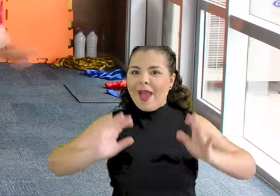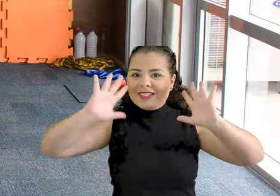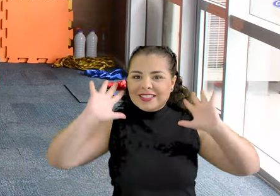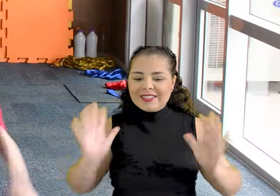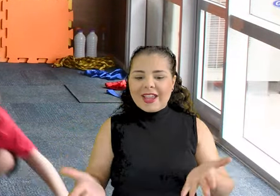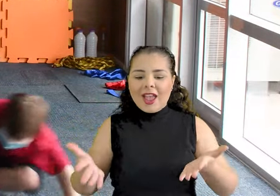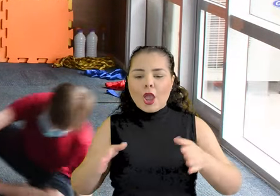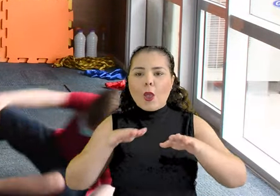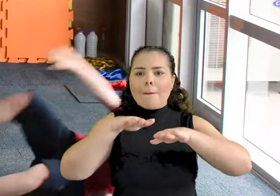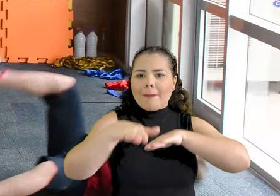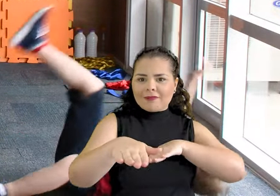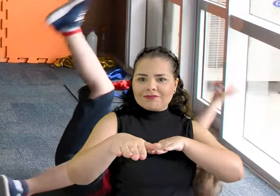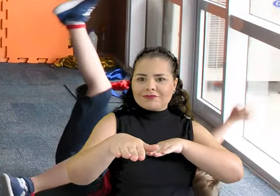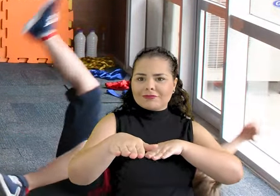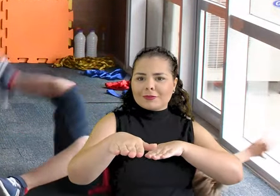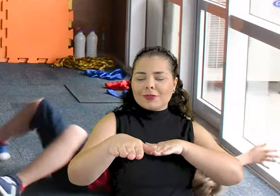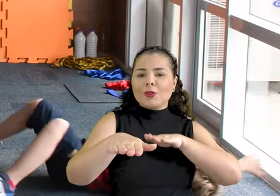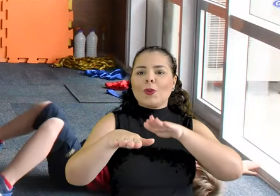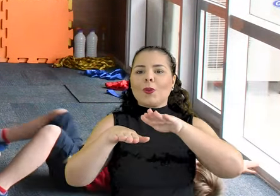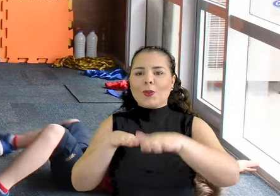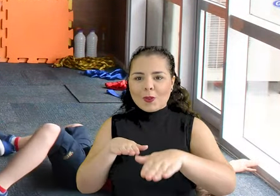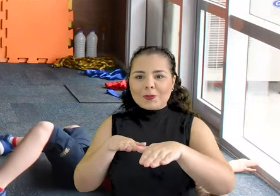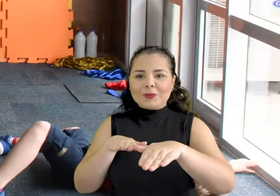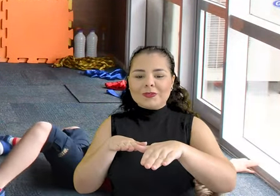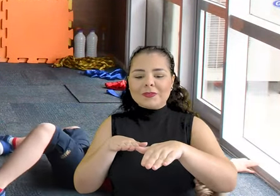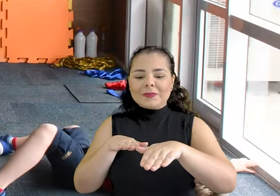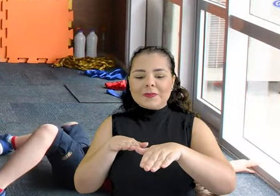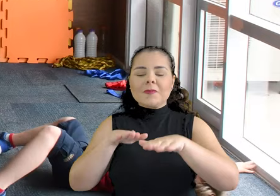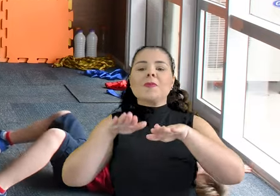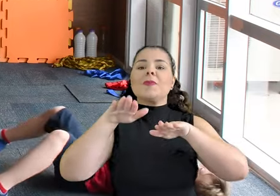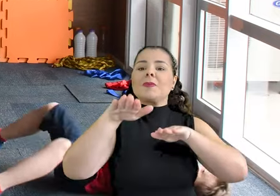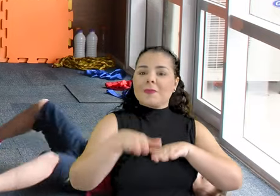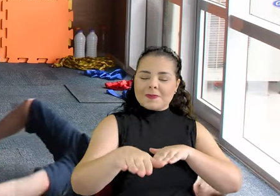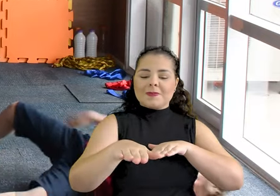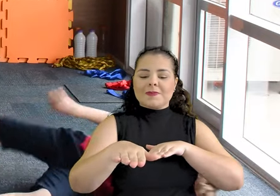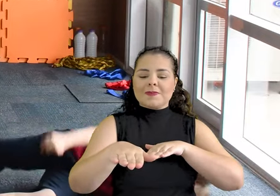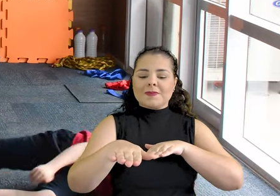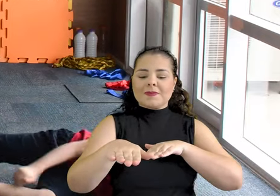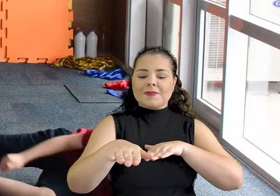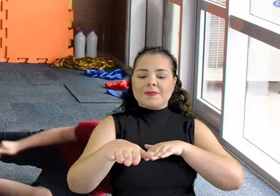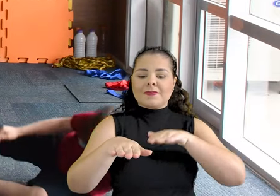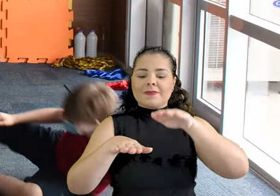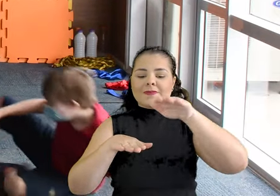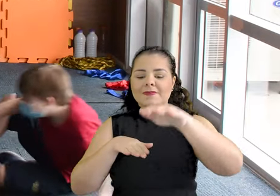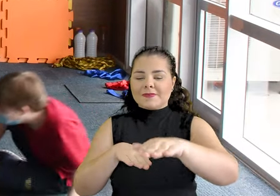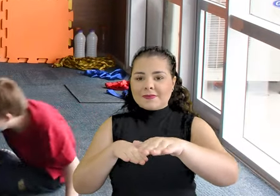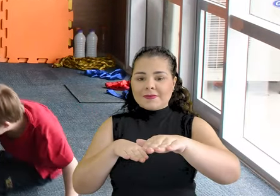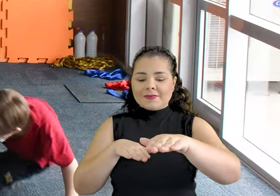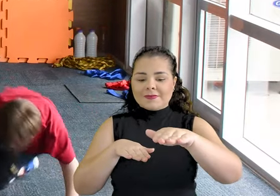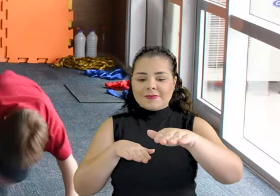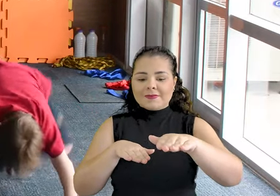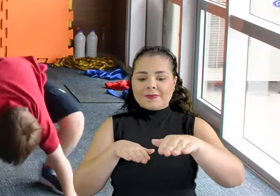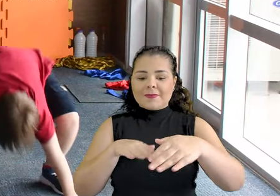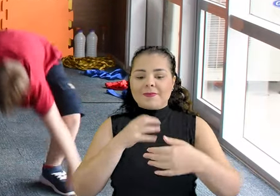parou. Pé no chão. Ah, que cheio de graça. Pode levantar. Pé no chão, por favor.